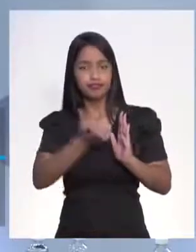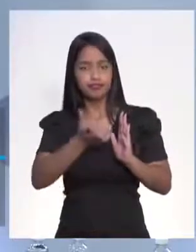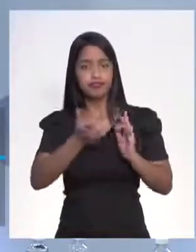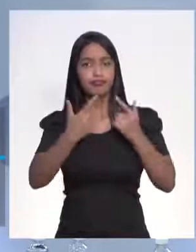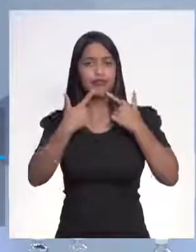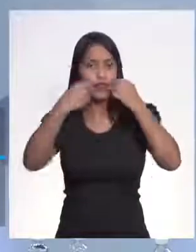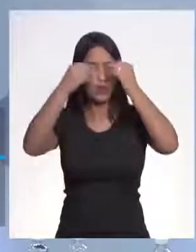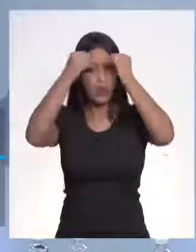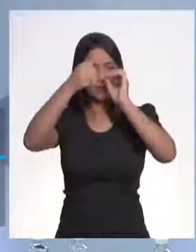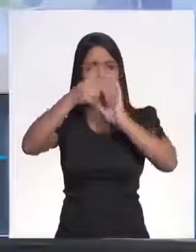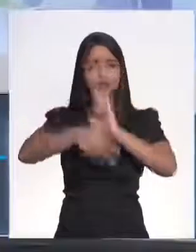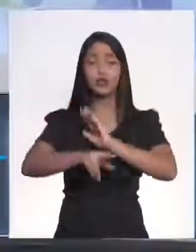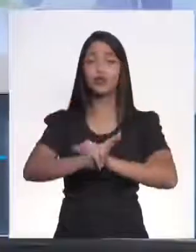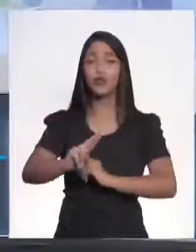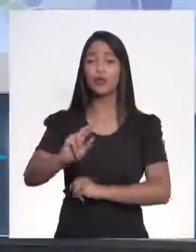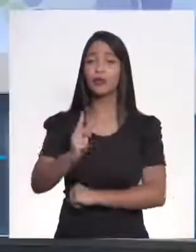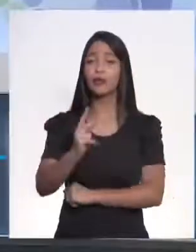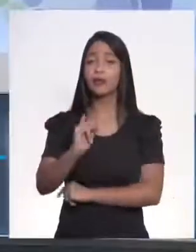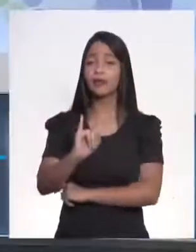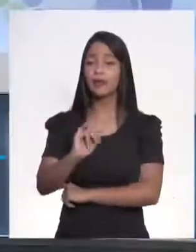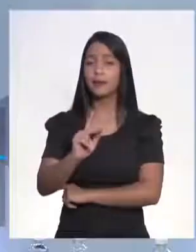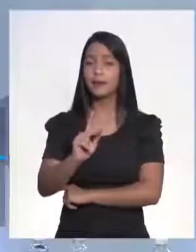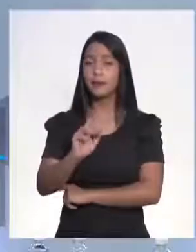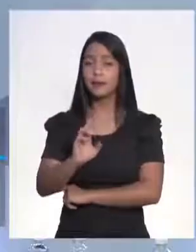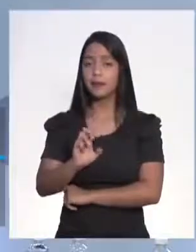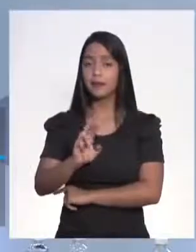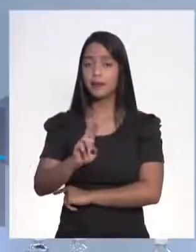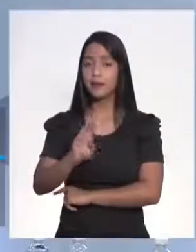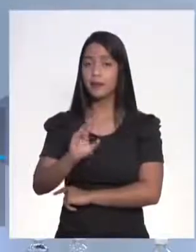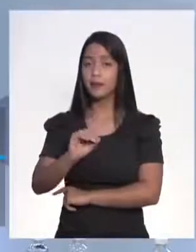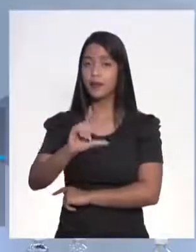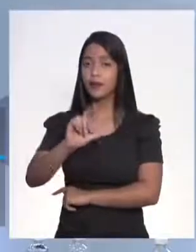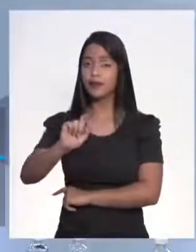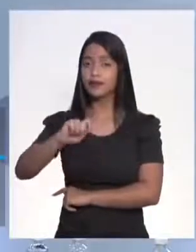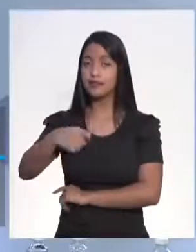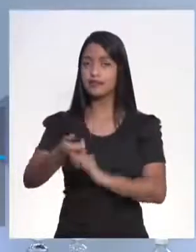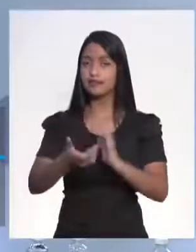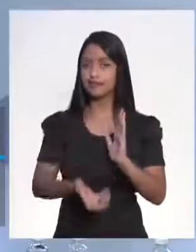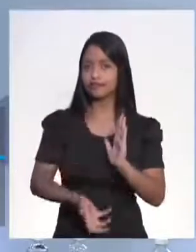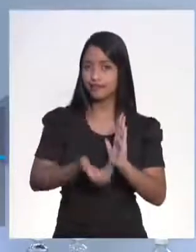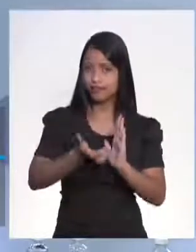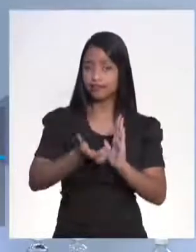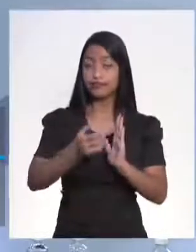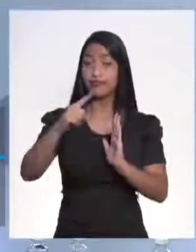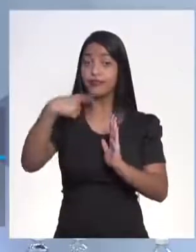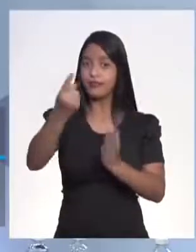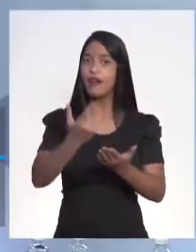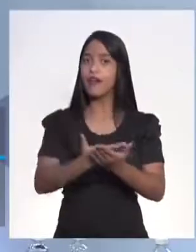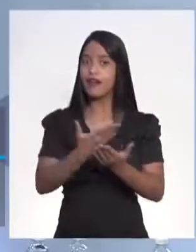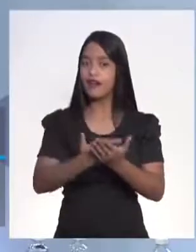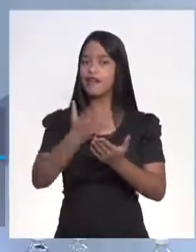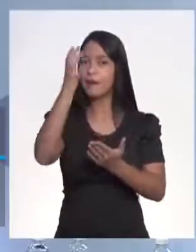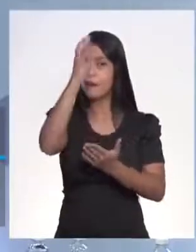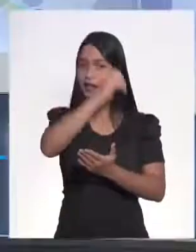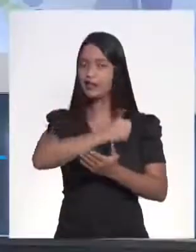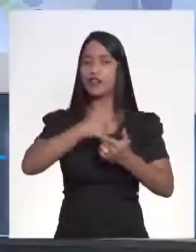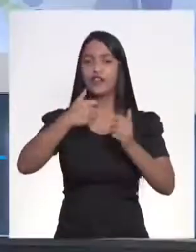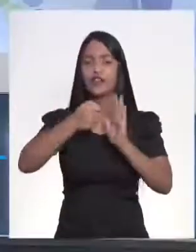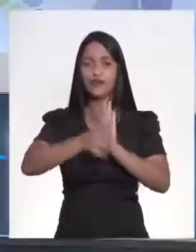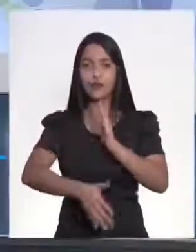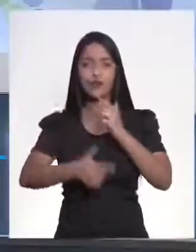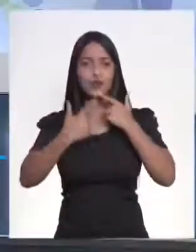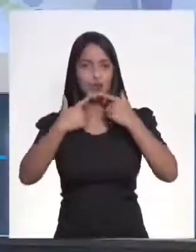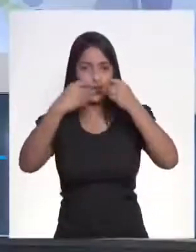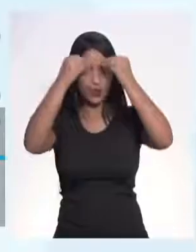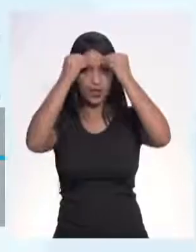figurado a gente disse que é uma hipérbole esse a próxima aula gente já tô dando um spoiler aqui na próxima a gente vai recapitular figura de linguagem